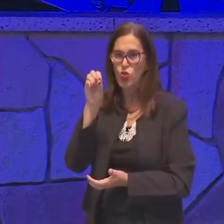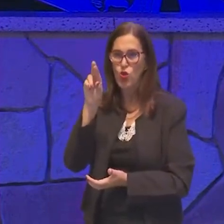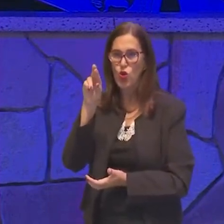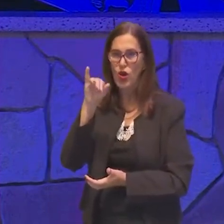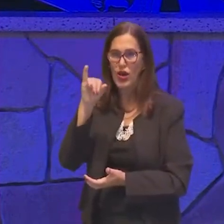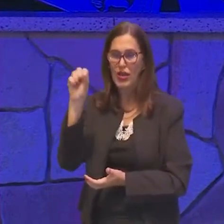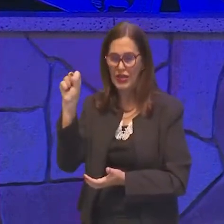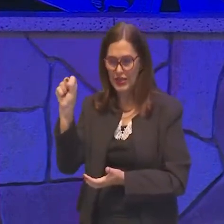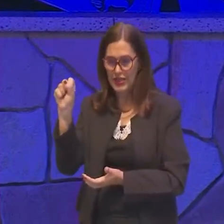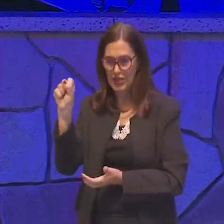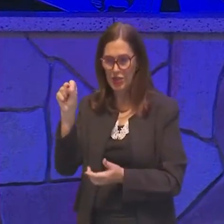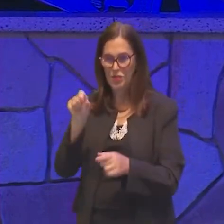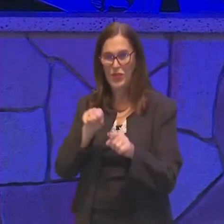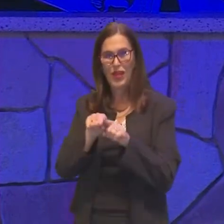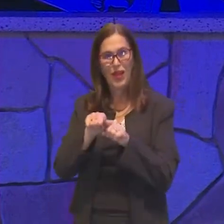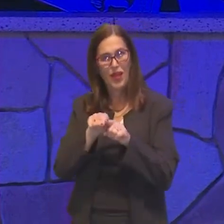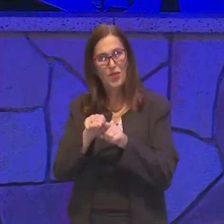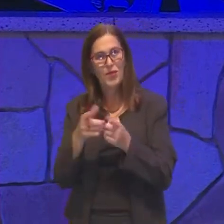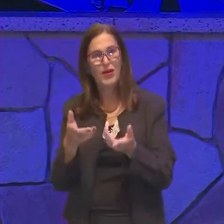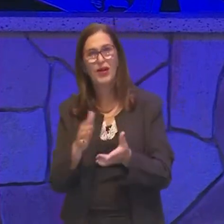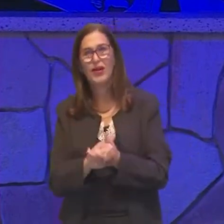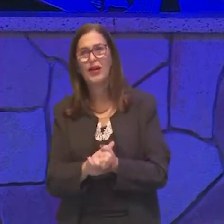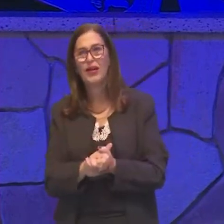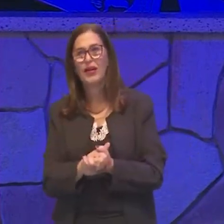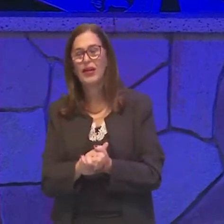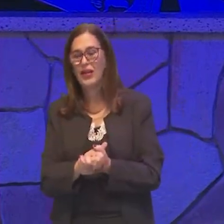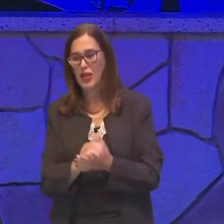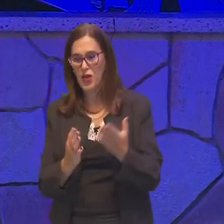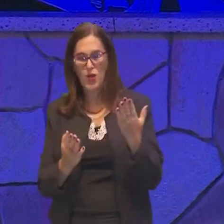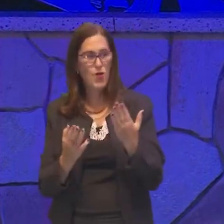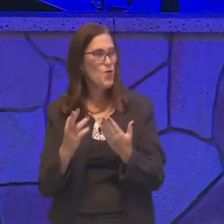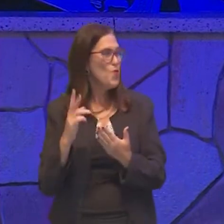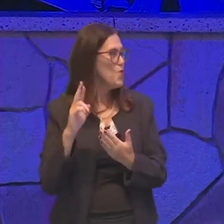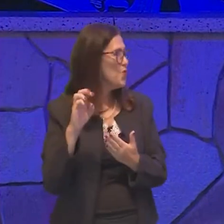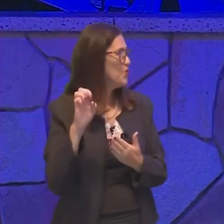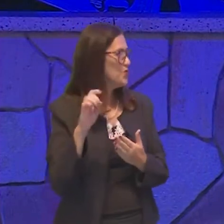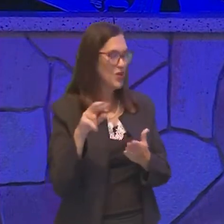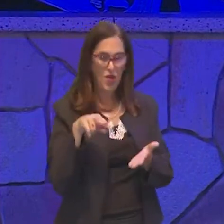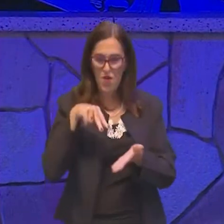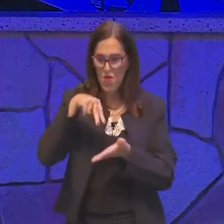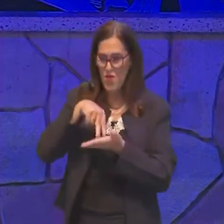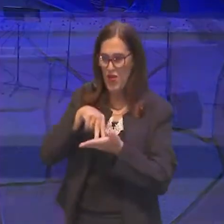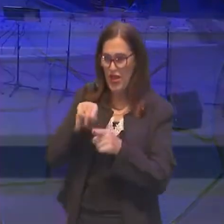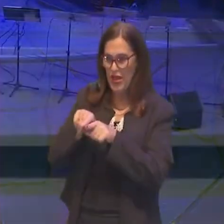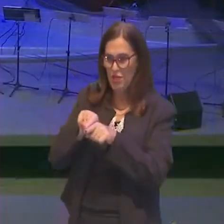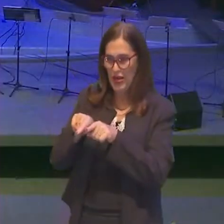Ela é irmã da nossa irmã Ruth, que está aqui no Mensageiros. Cadê ela? Está lá. Fica em pé, irmã